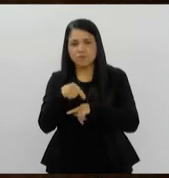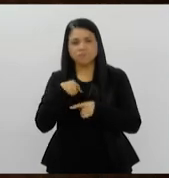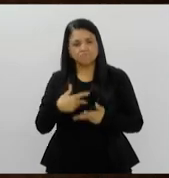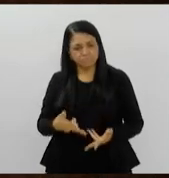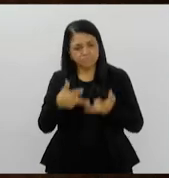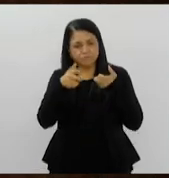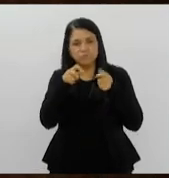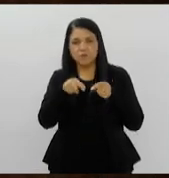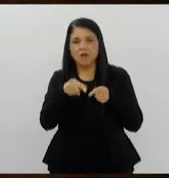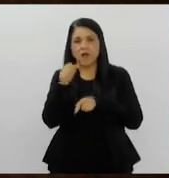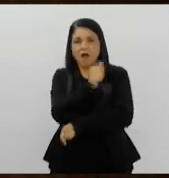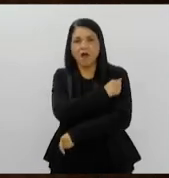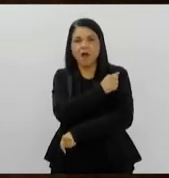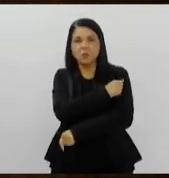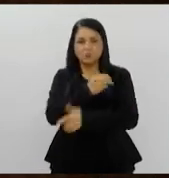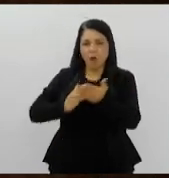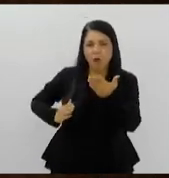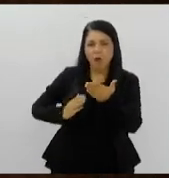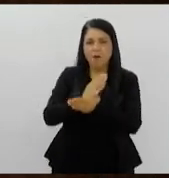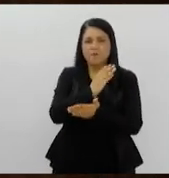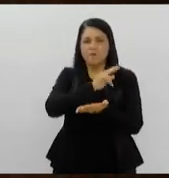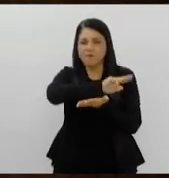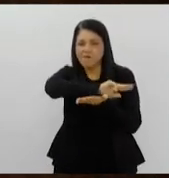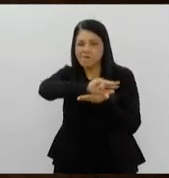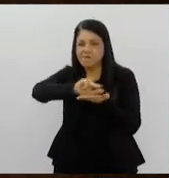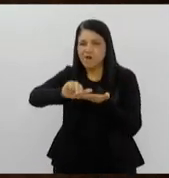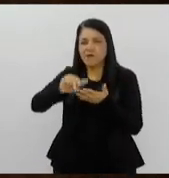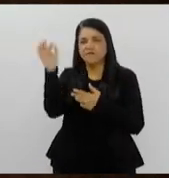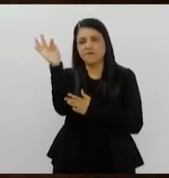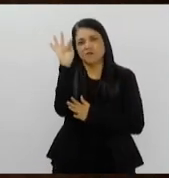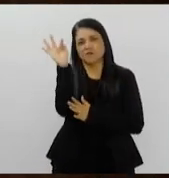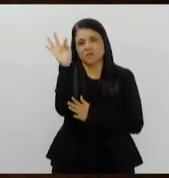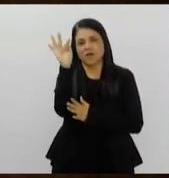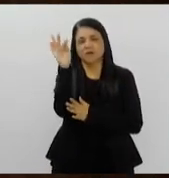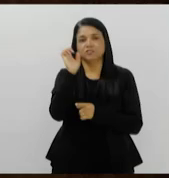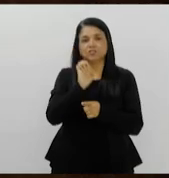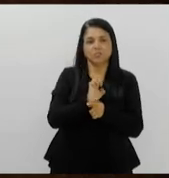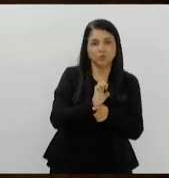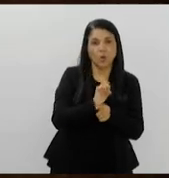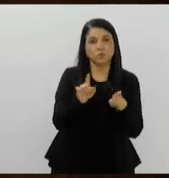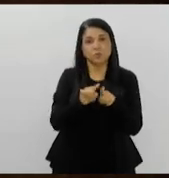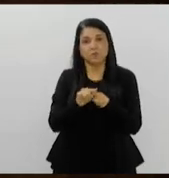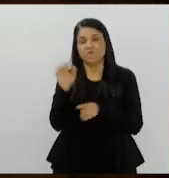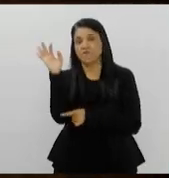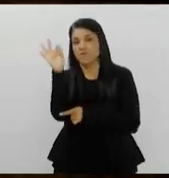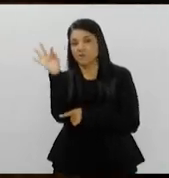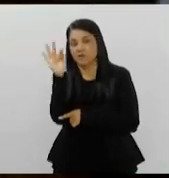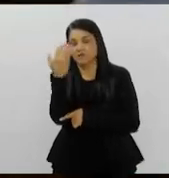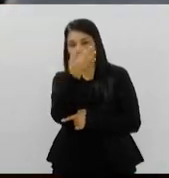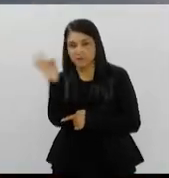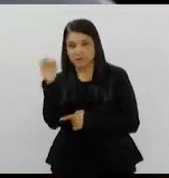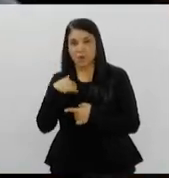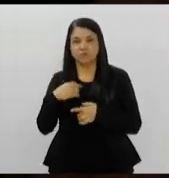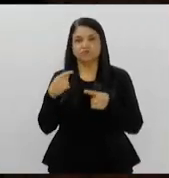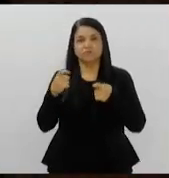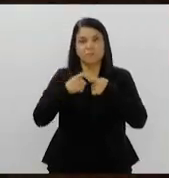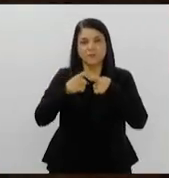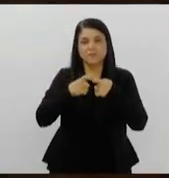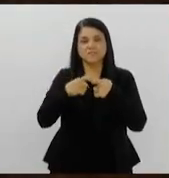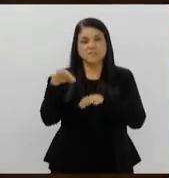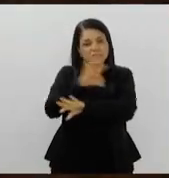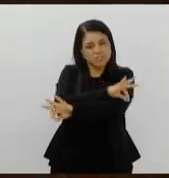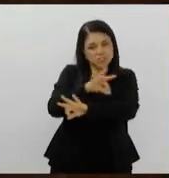realidade foram alunos aprovados para várias faculdades estaduais e federais de medicina, de direito, de